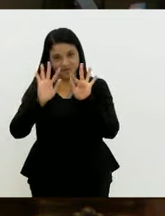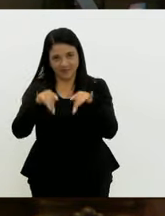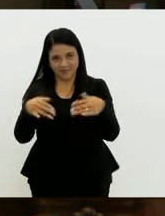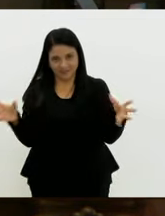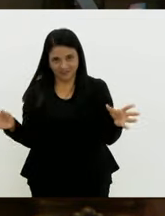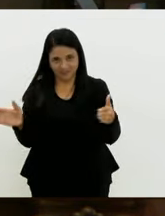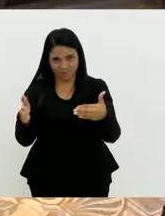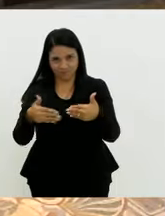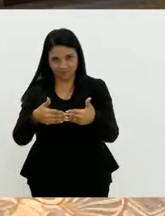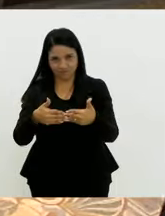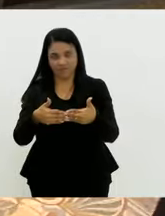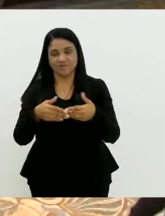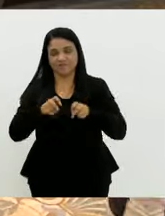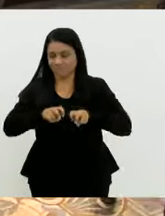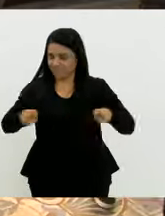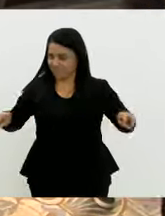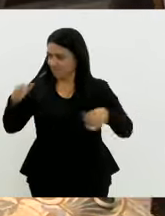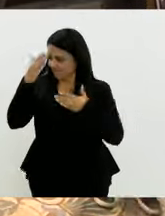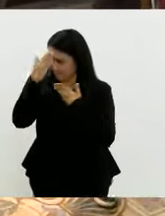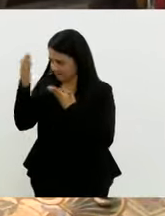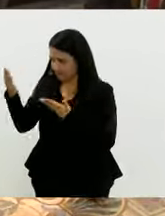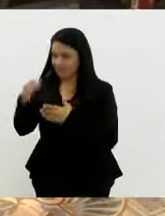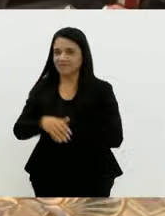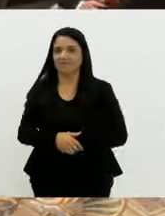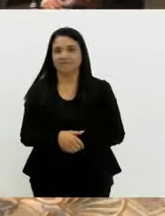aqui da mesa.